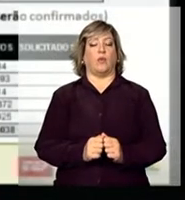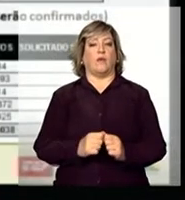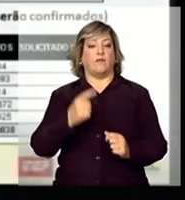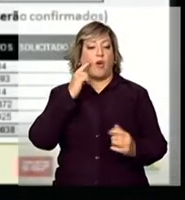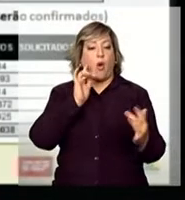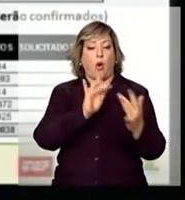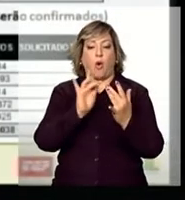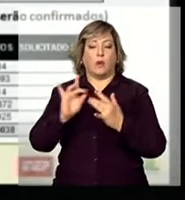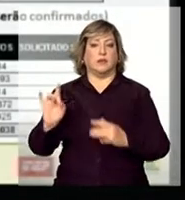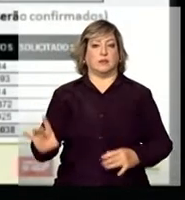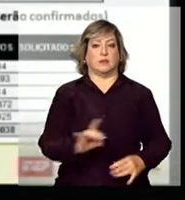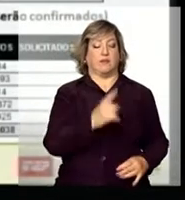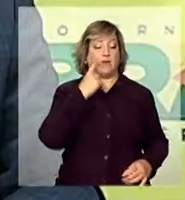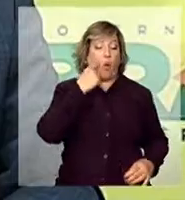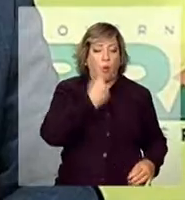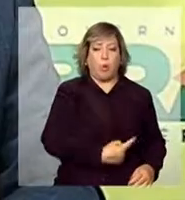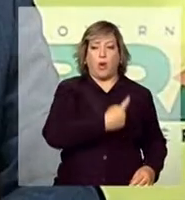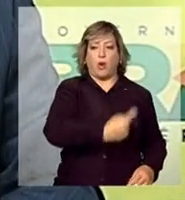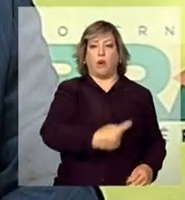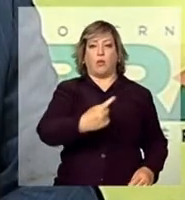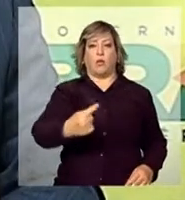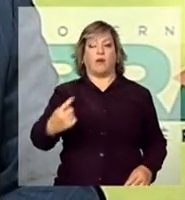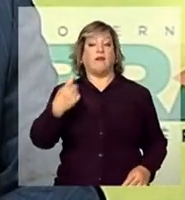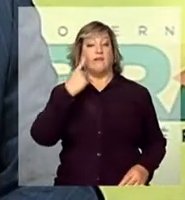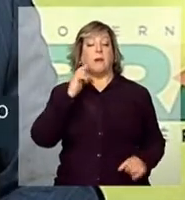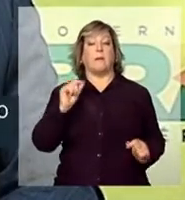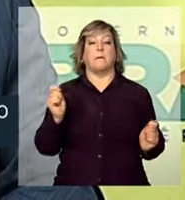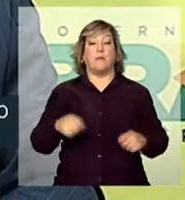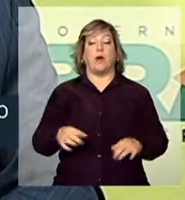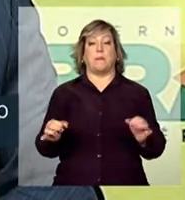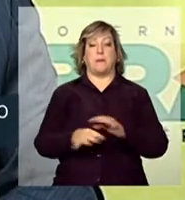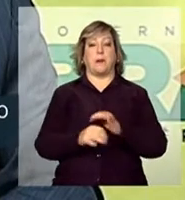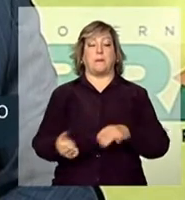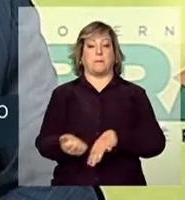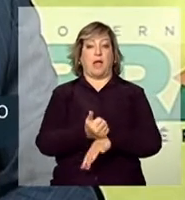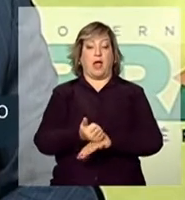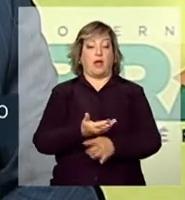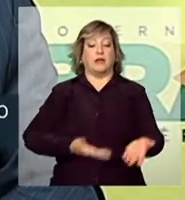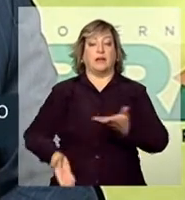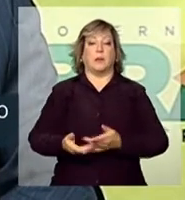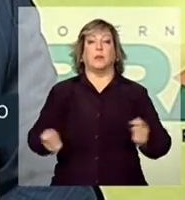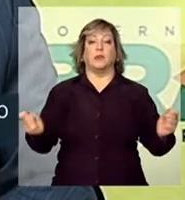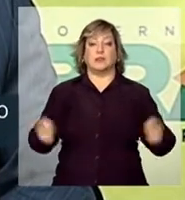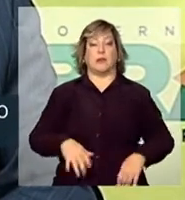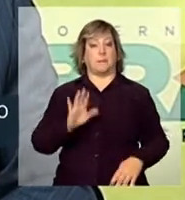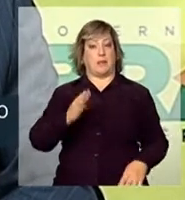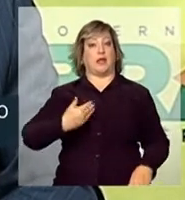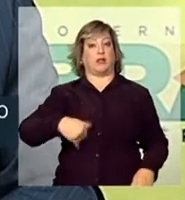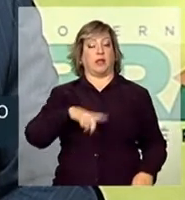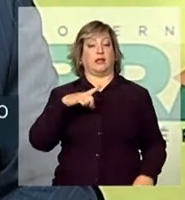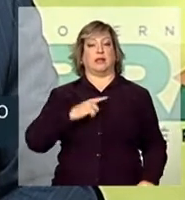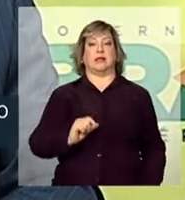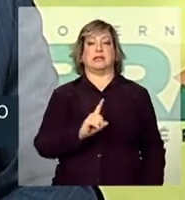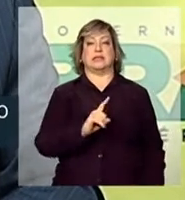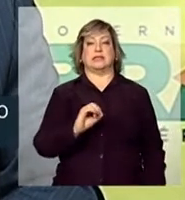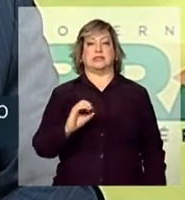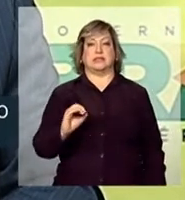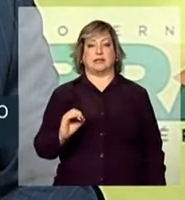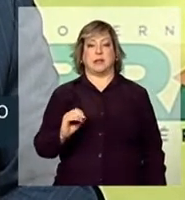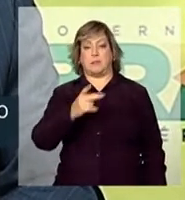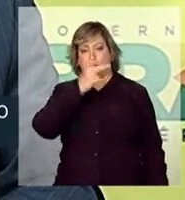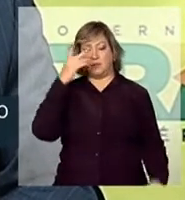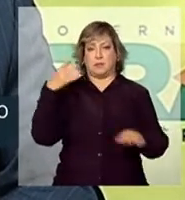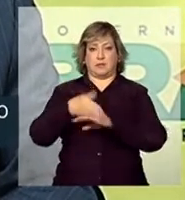individualizada nós vamos falar com a 1 para poder preparar o melhor atendimento possível mas nós temos 100 pessoas